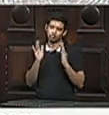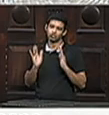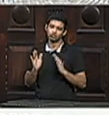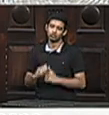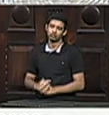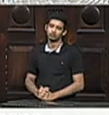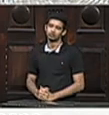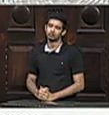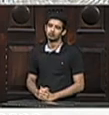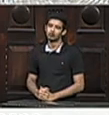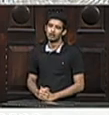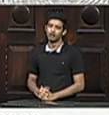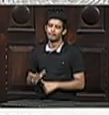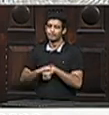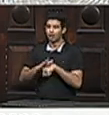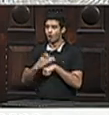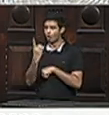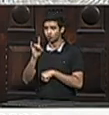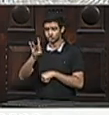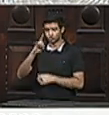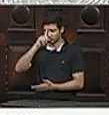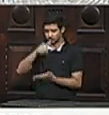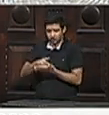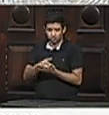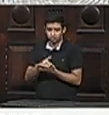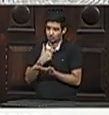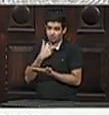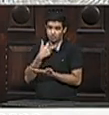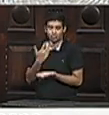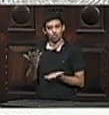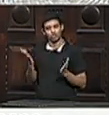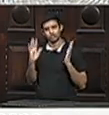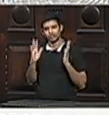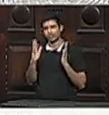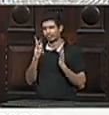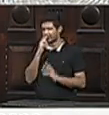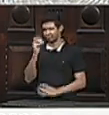não pode ser realmente, eu concordo com todos, e eu acho que não é